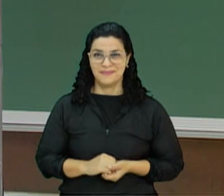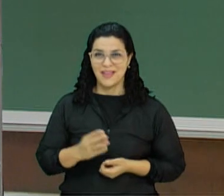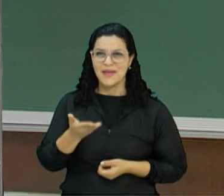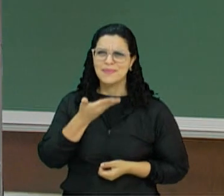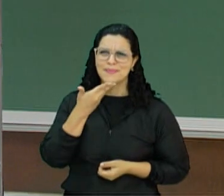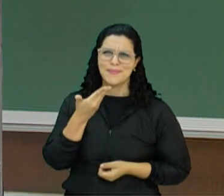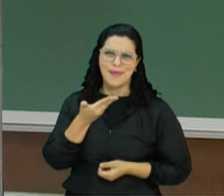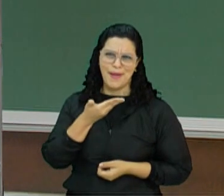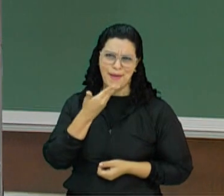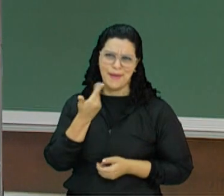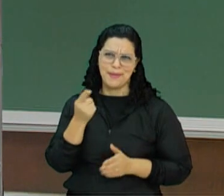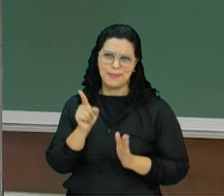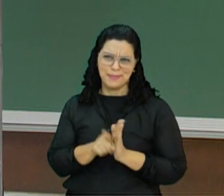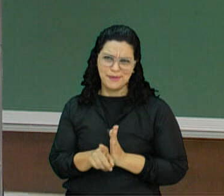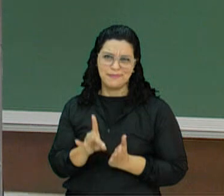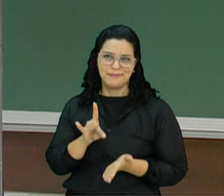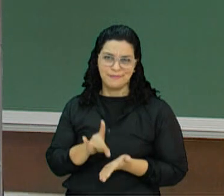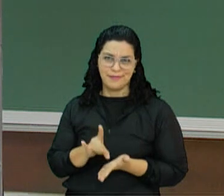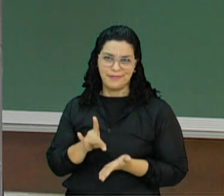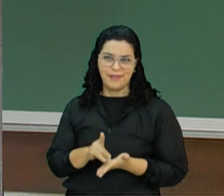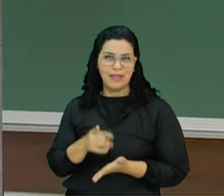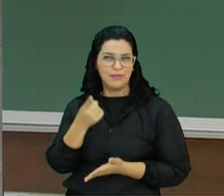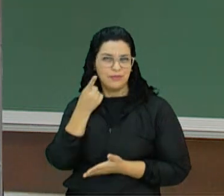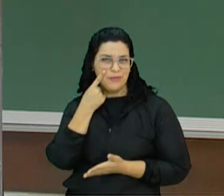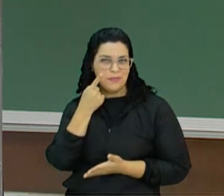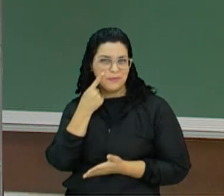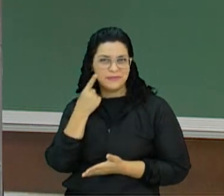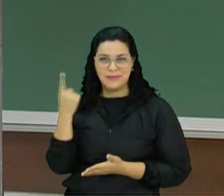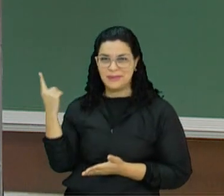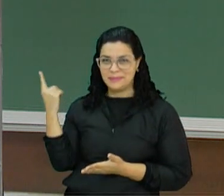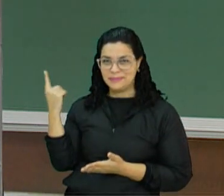Fácil esse quiz, né? Fala a verdade. Vamos conferir então.